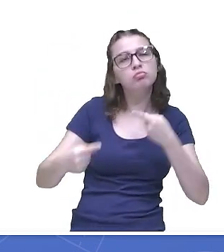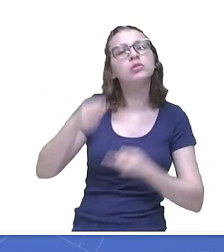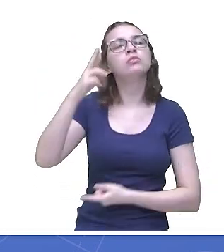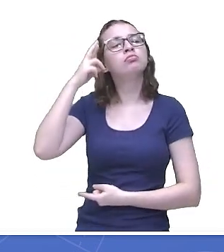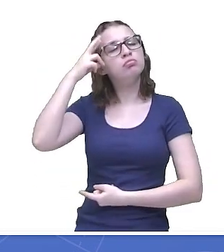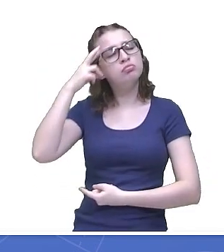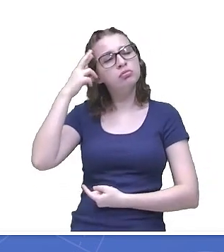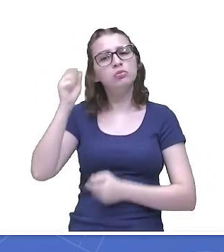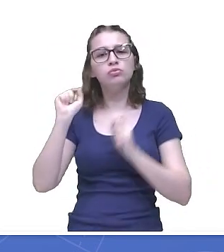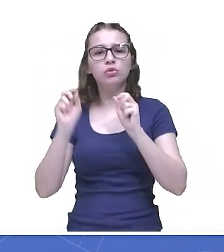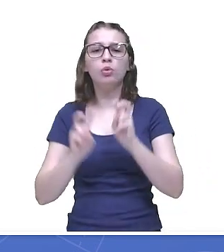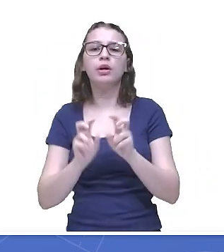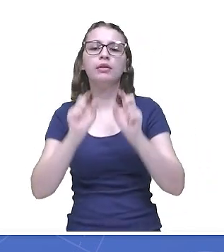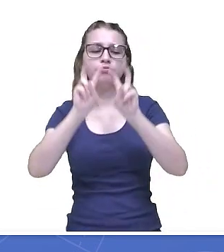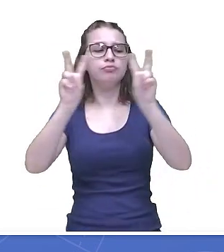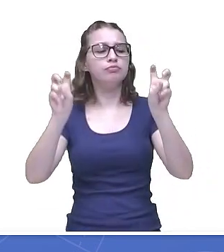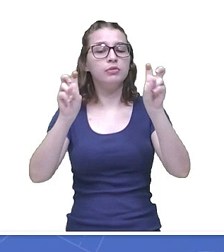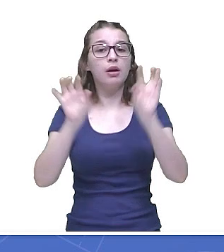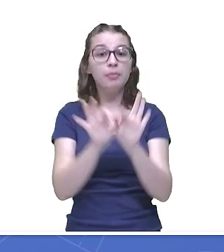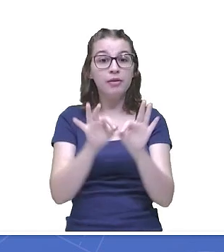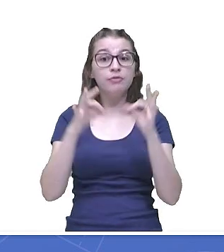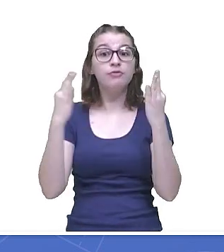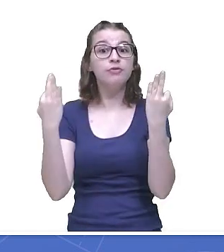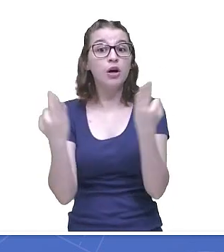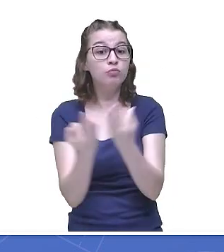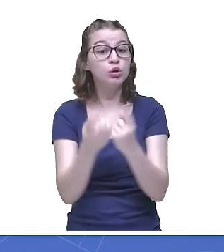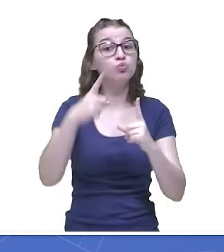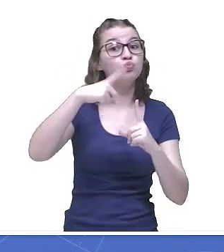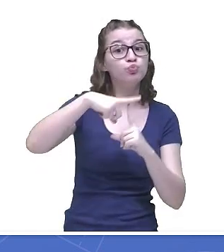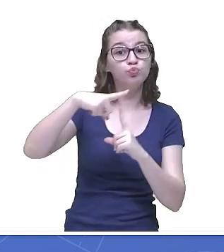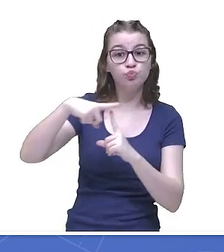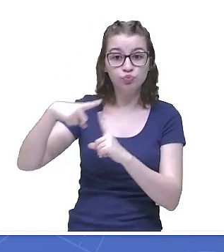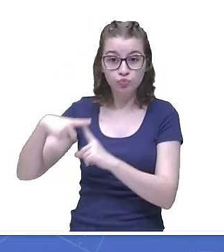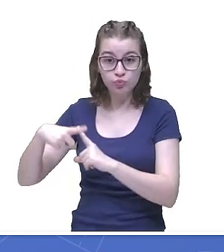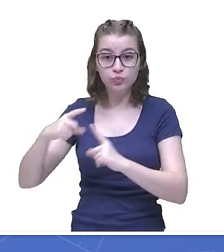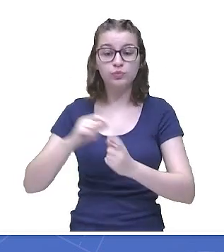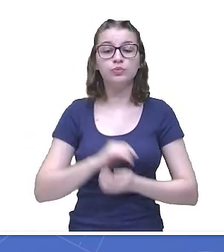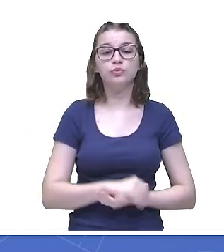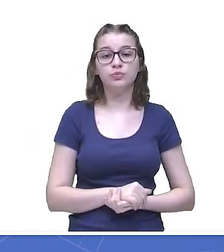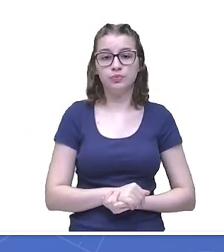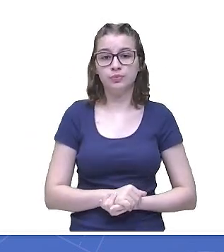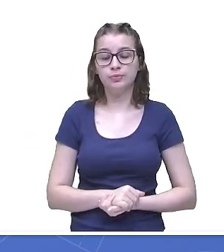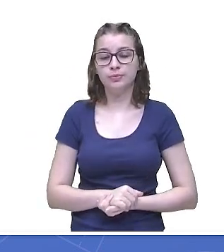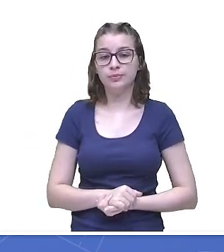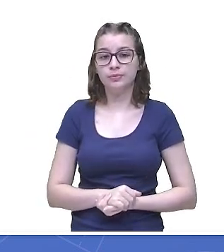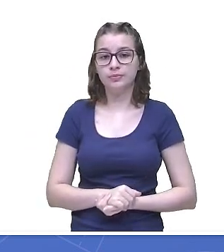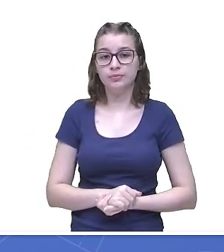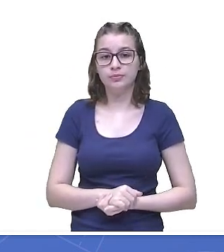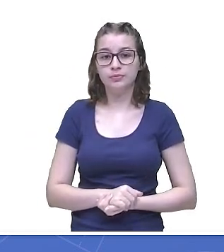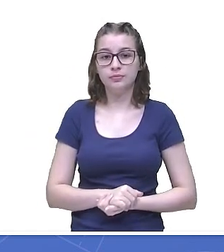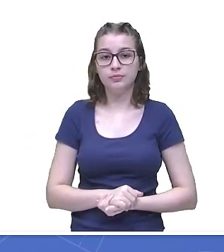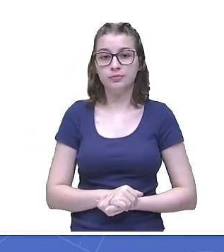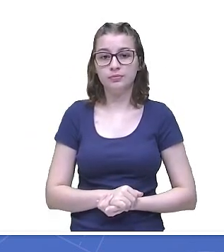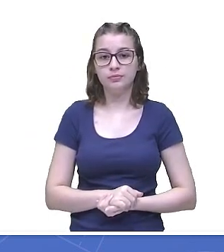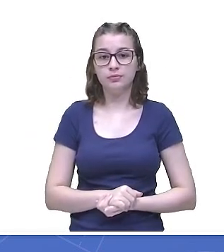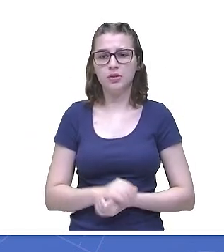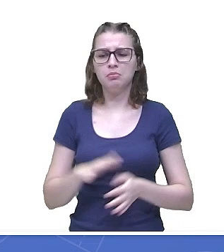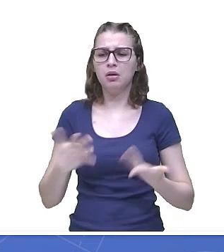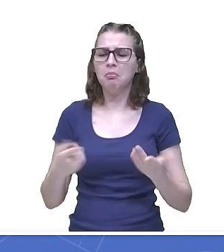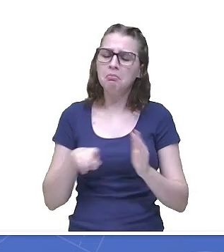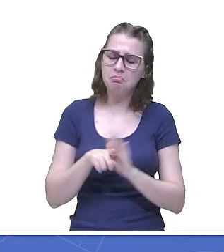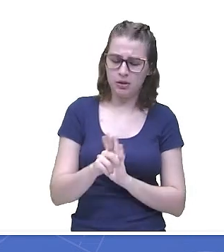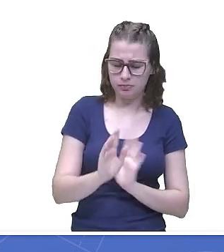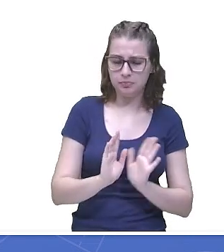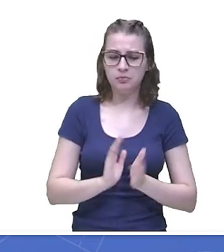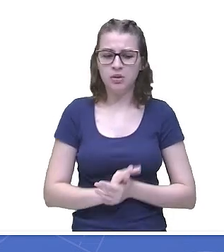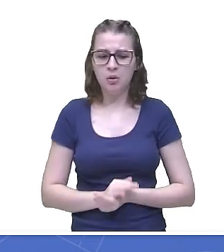tema família. Nós vamos então trabalhar os diversos tipos de famílias, né? Você vai dizer, professor, mas existe,